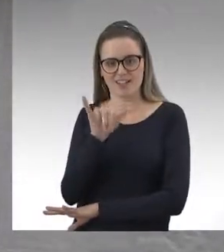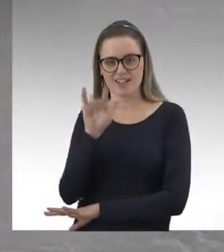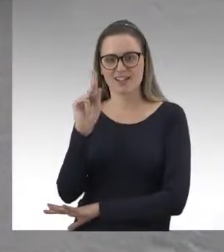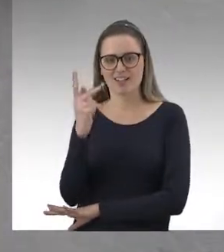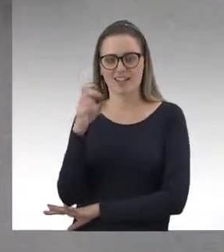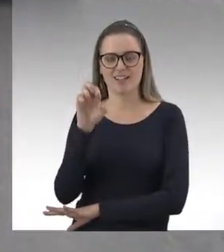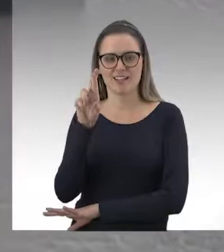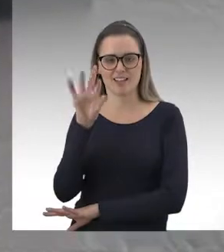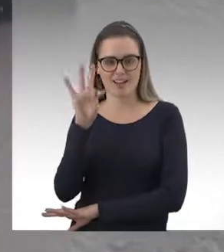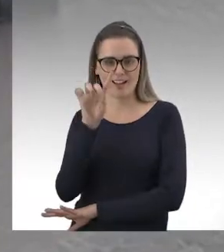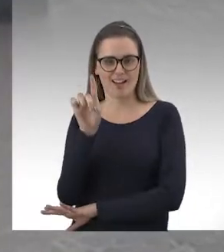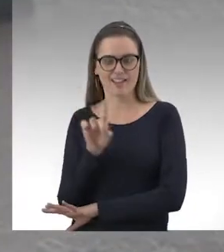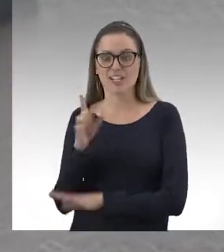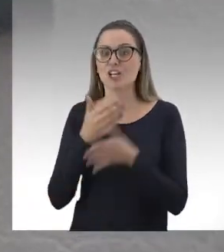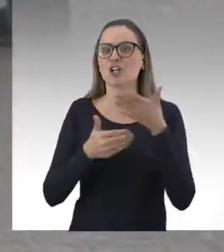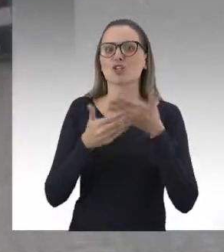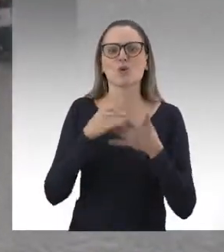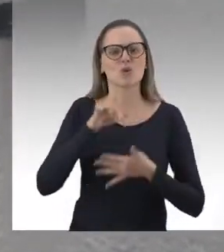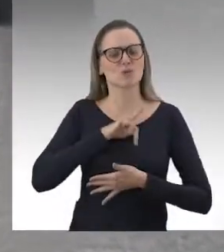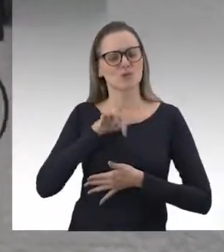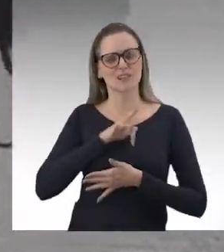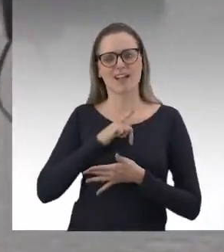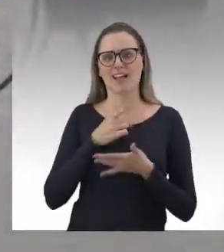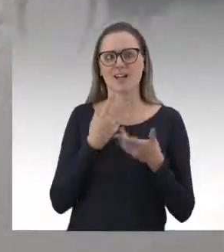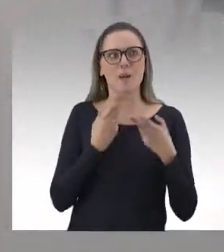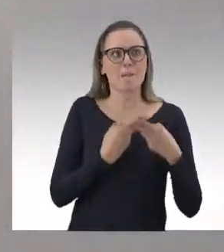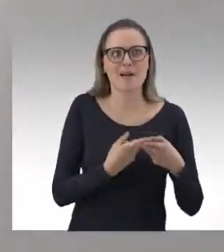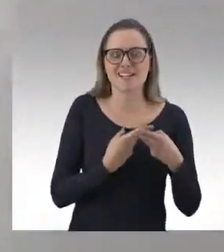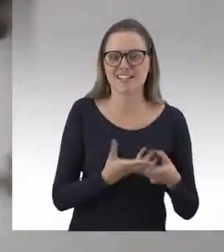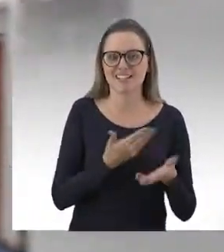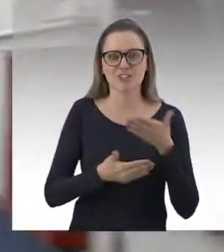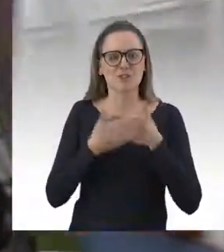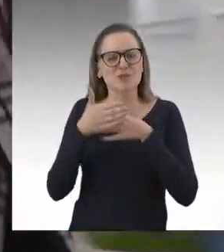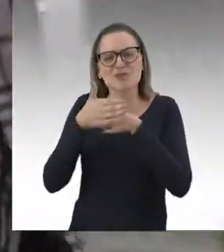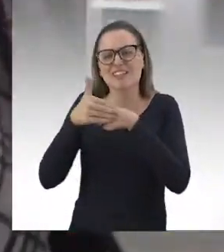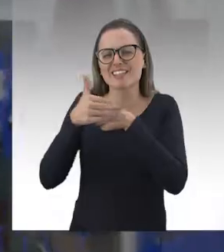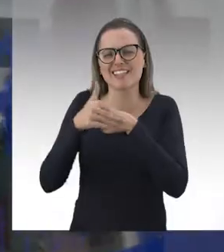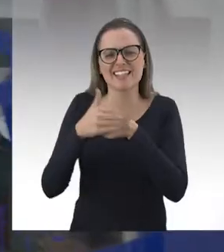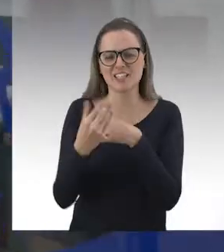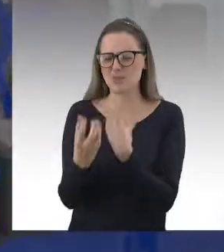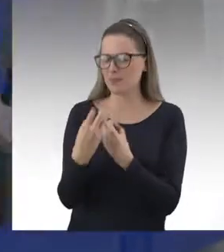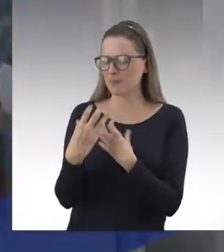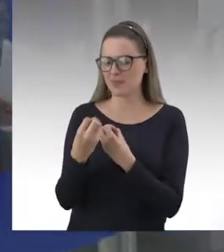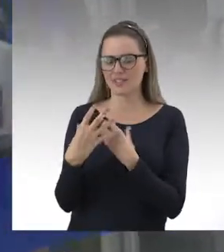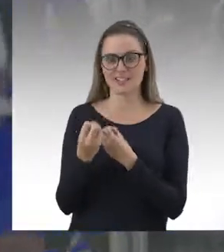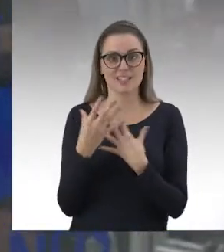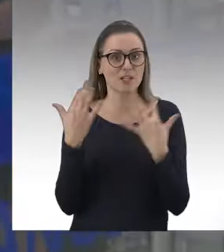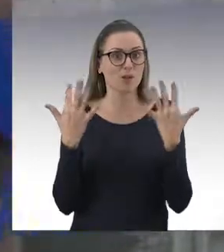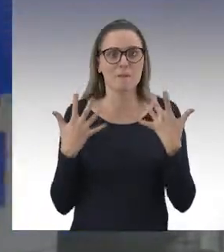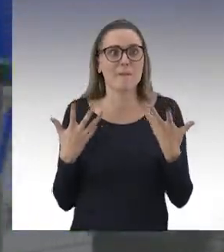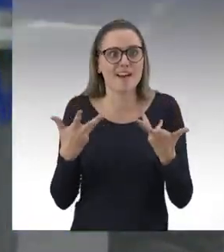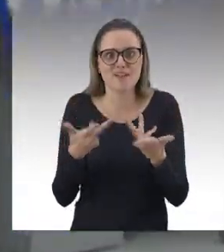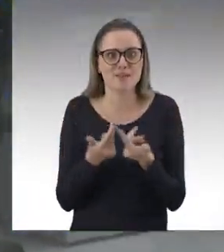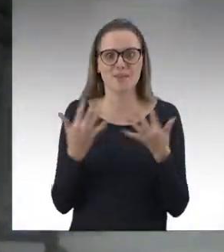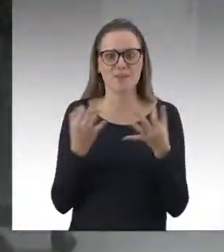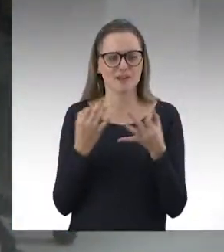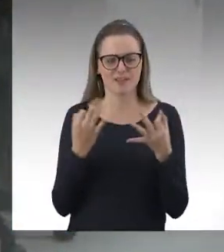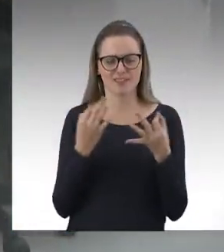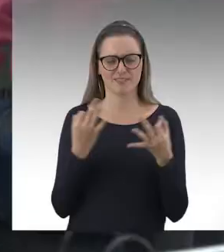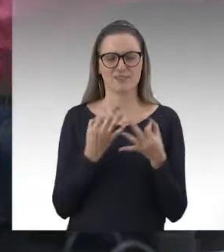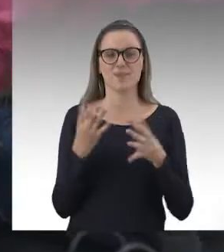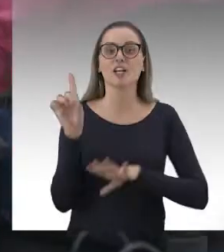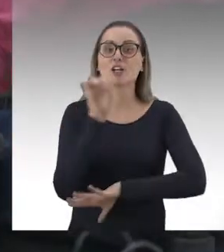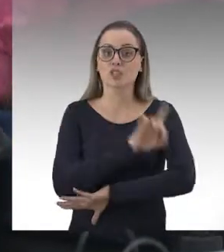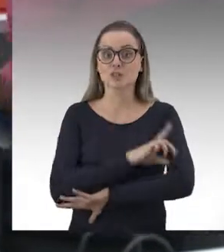muito legal. Todos são muito pacientes comigo, muito queridos, assim, e eles me ensinam muito bem. E justamente no dia